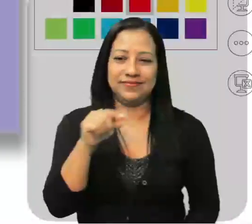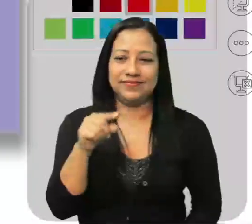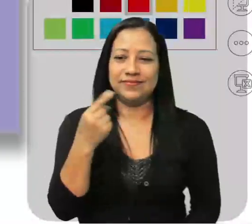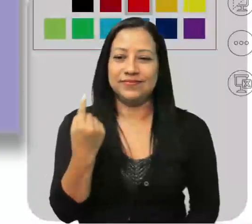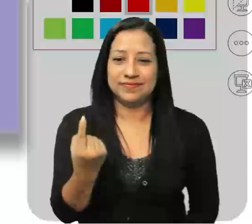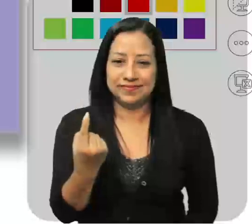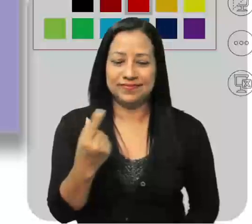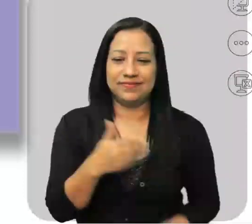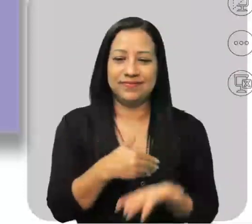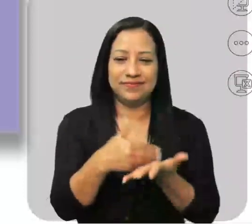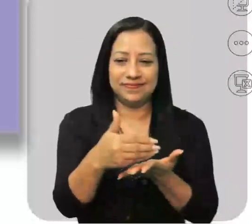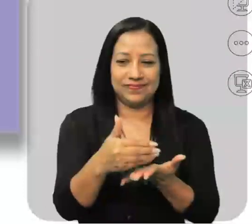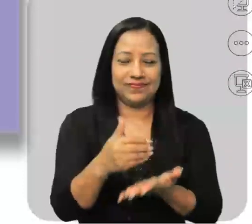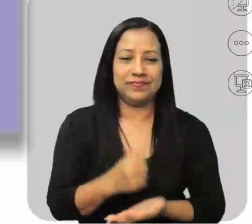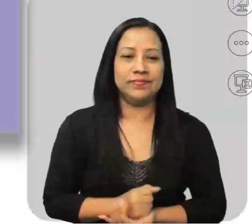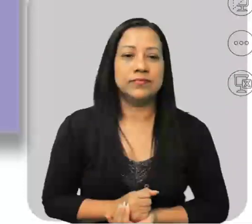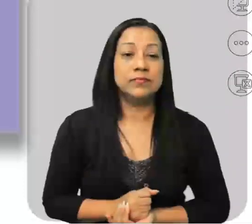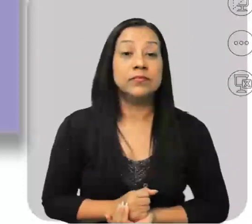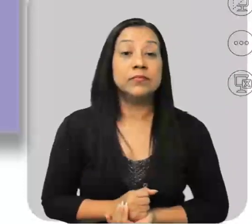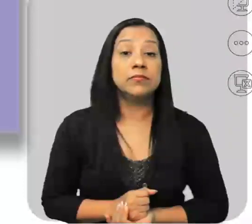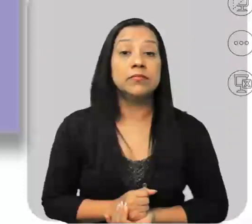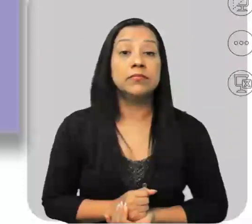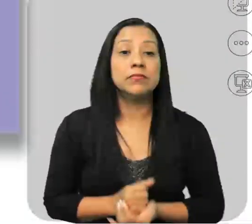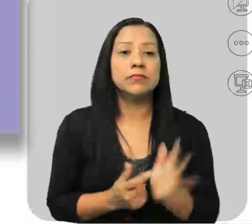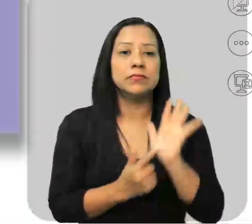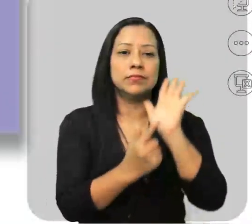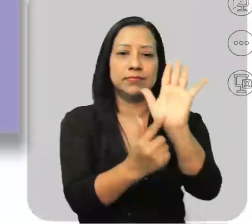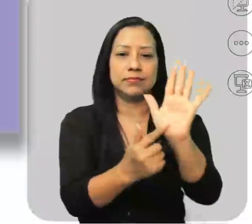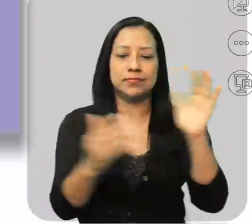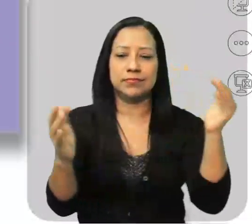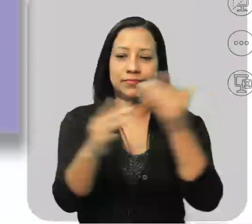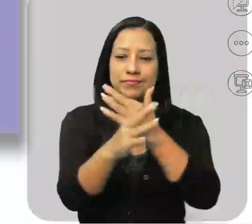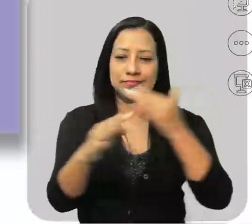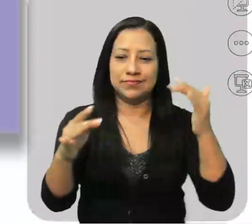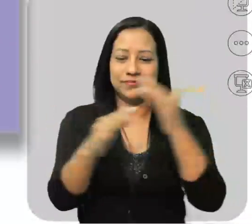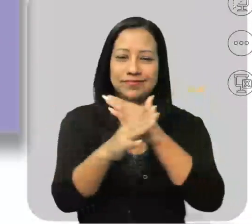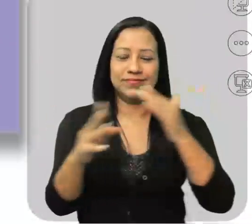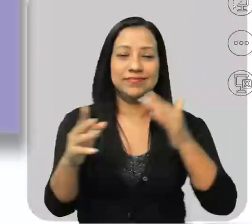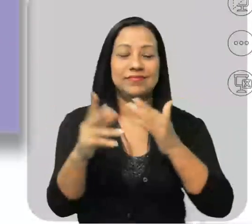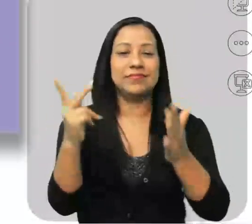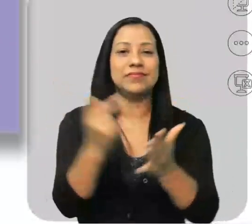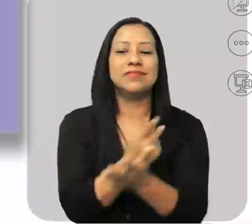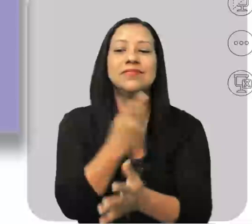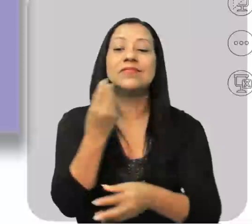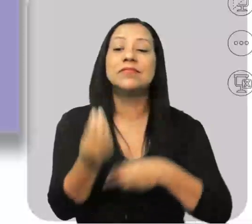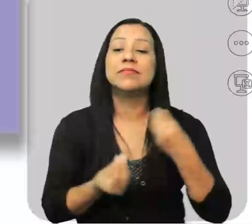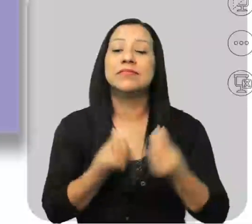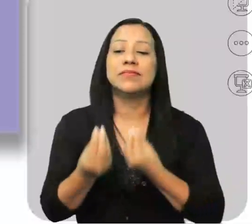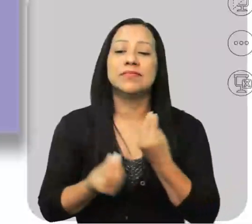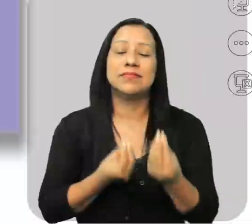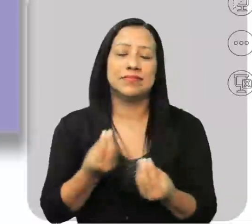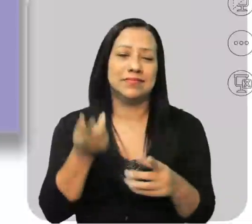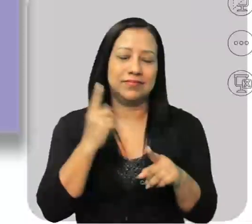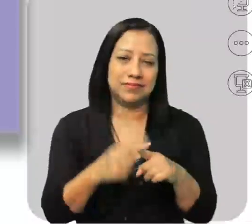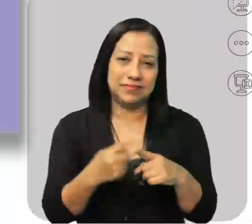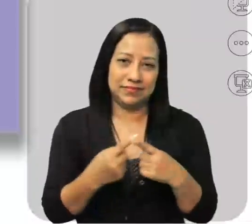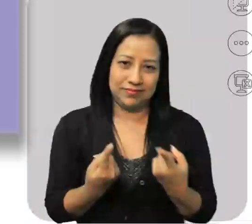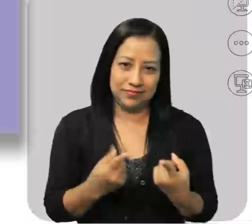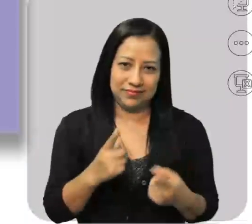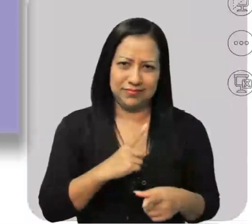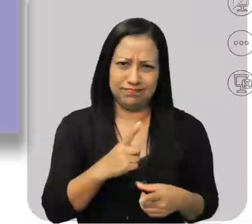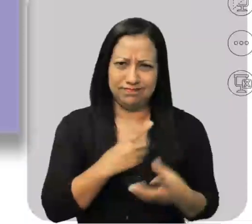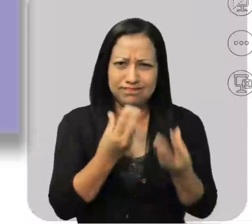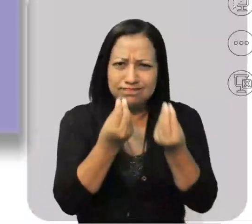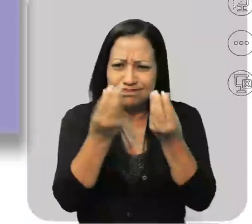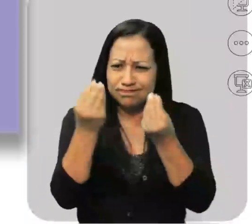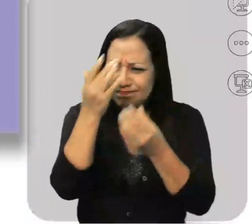5.1 fala da urbanização. Opa, vamos começar a riscar aqui, né? Essa urbanização, ela